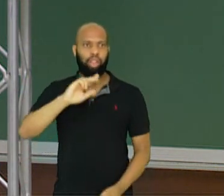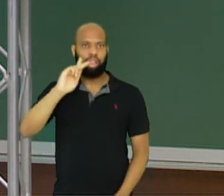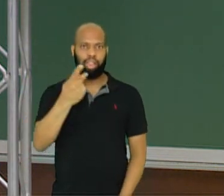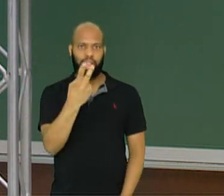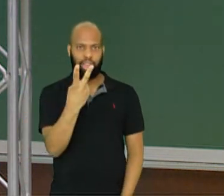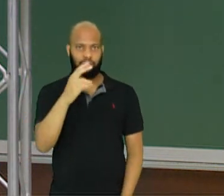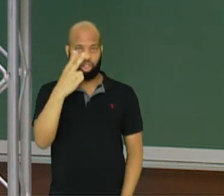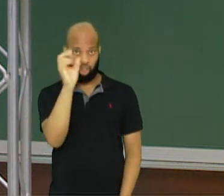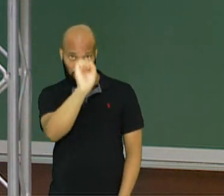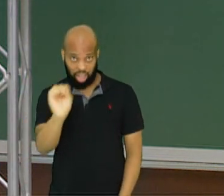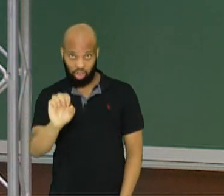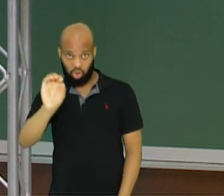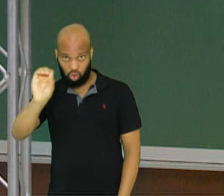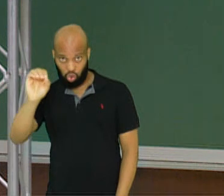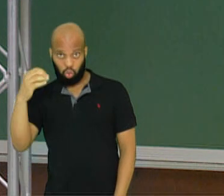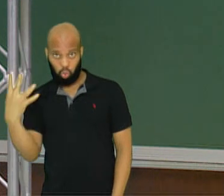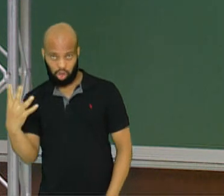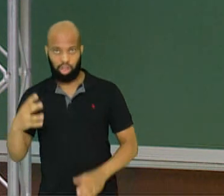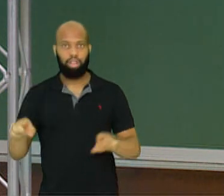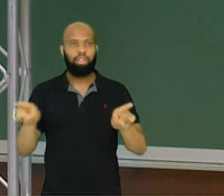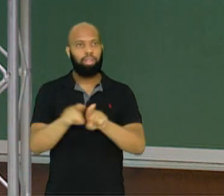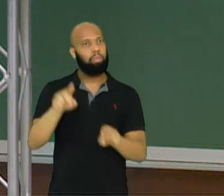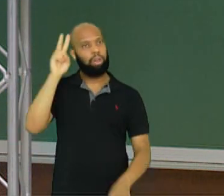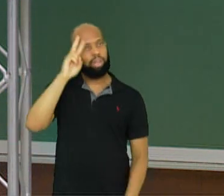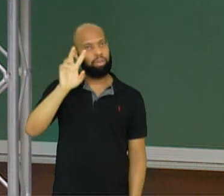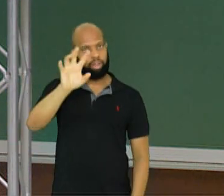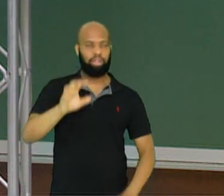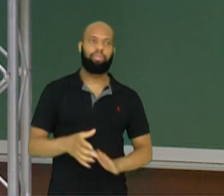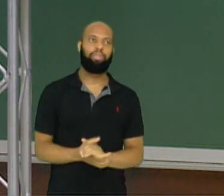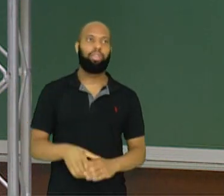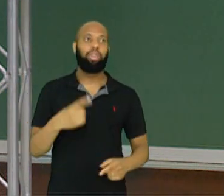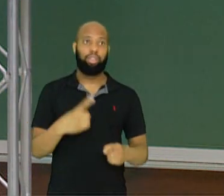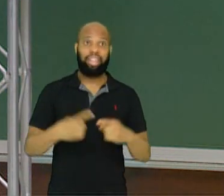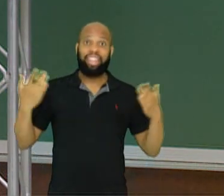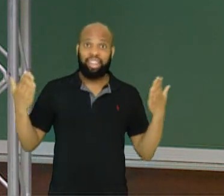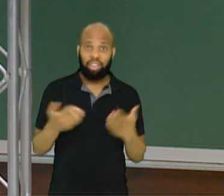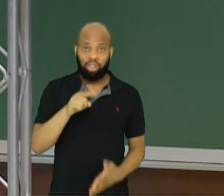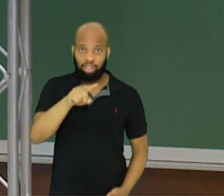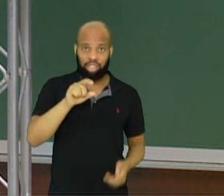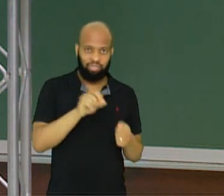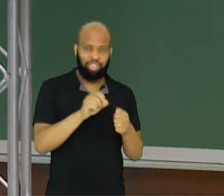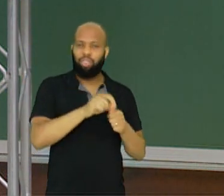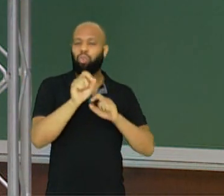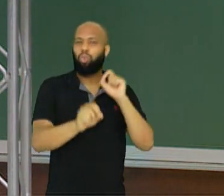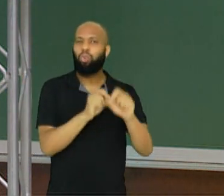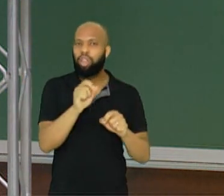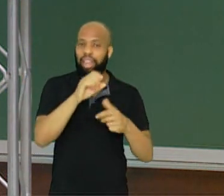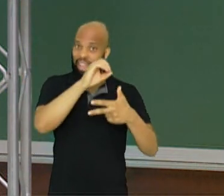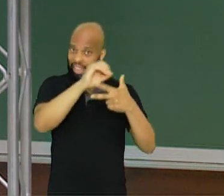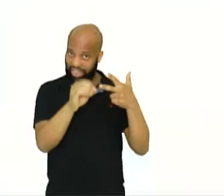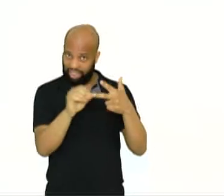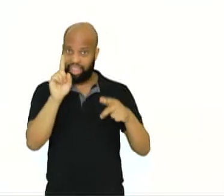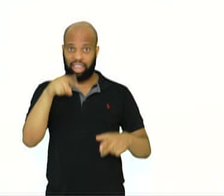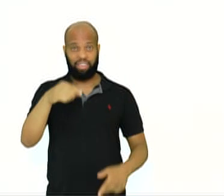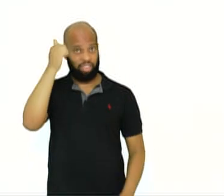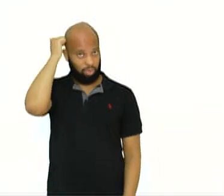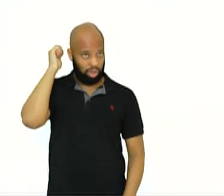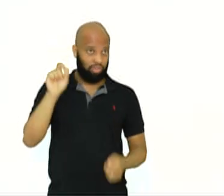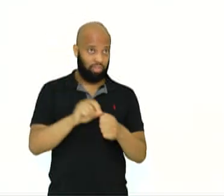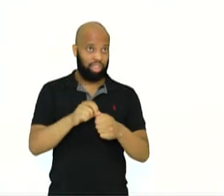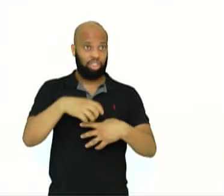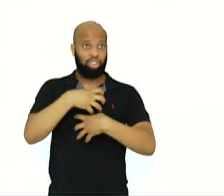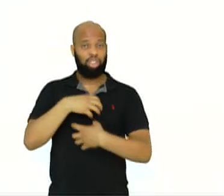ácido sulfúrico. Você deve lembrar disso. Então aqui, para você que vai fazer Enem, que vai fazer vestibular,